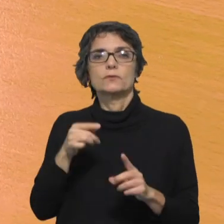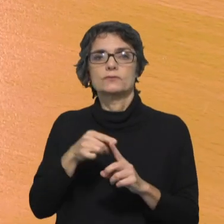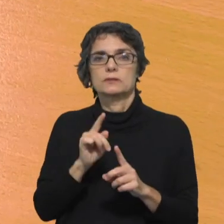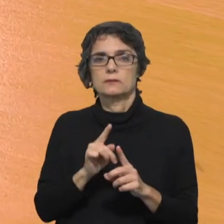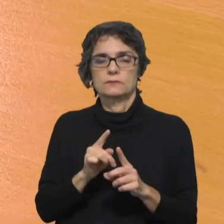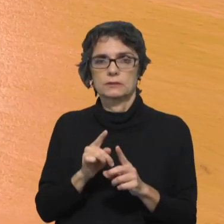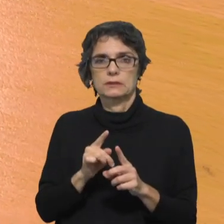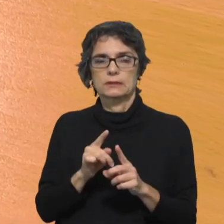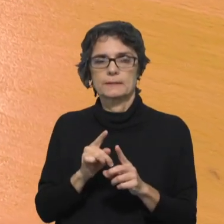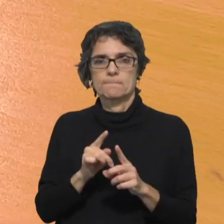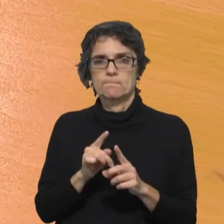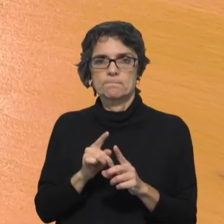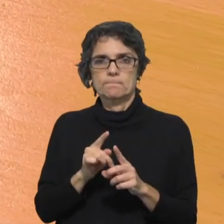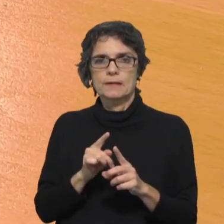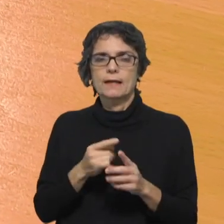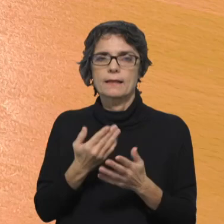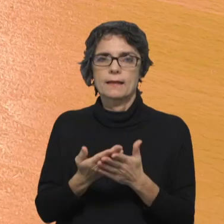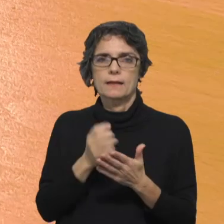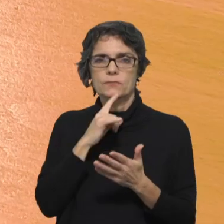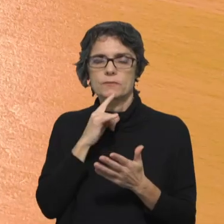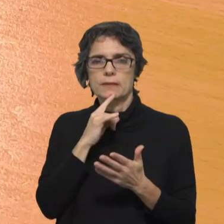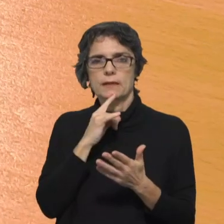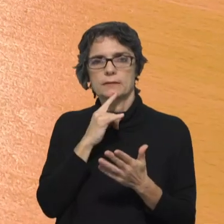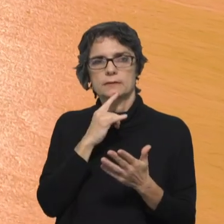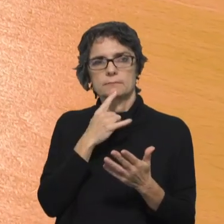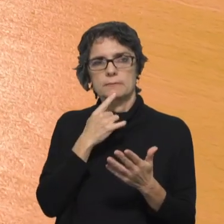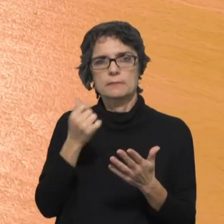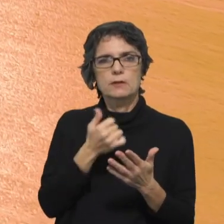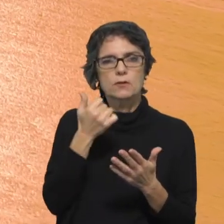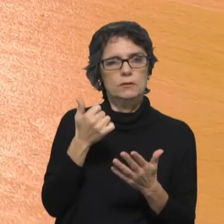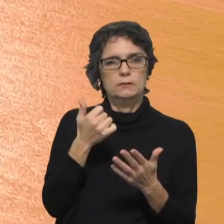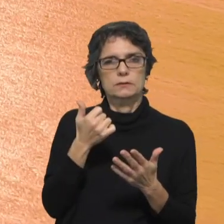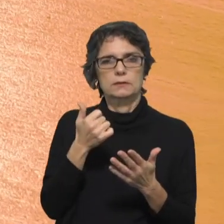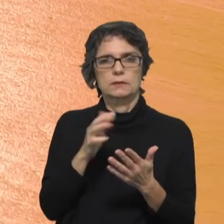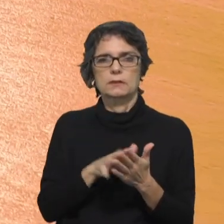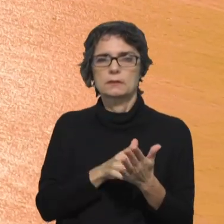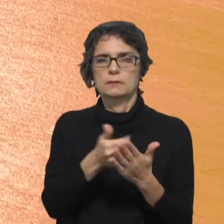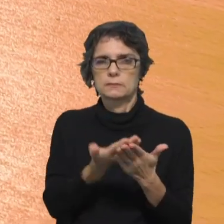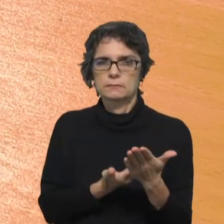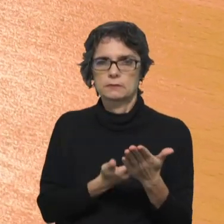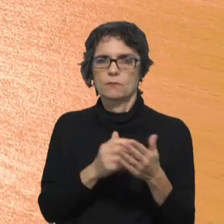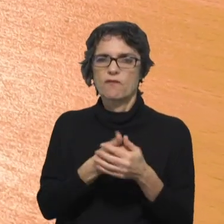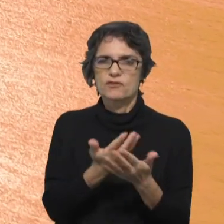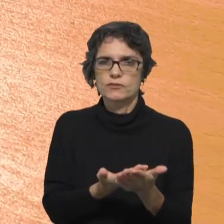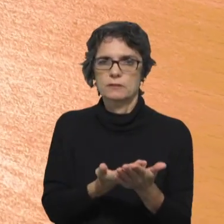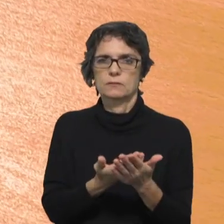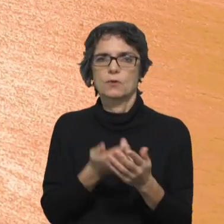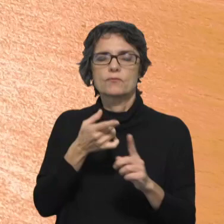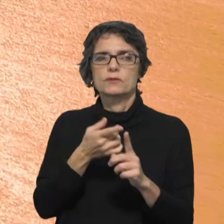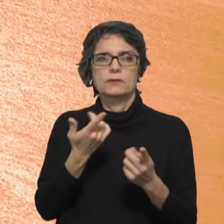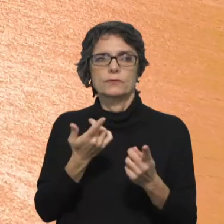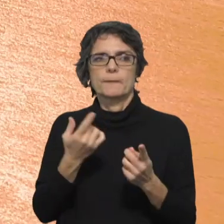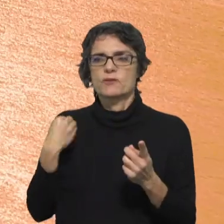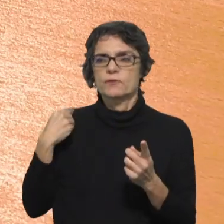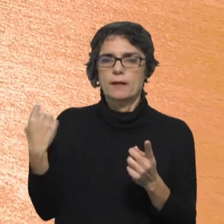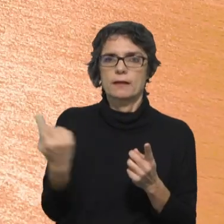é oferecer ferramentas de interpretação para que o leitor, também quando participa na